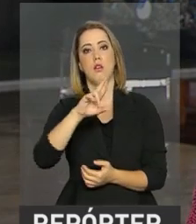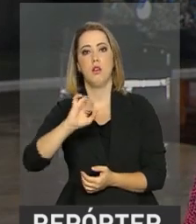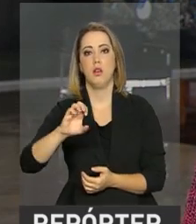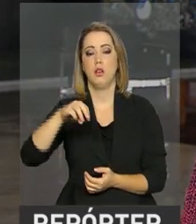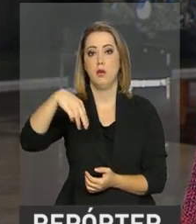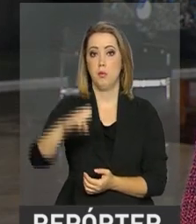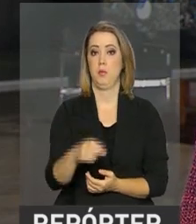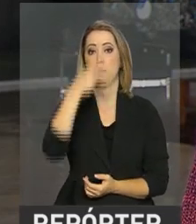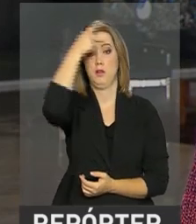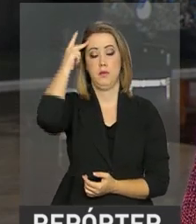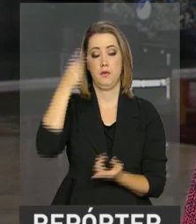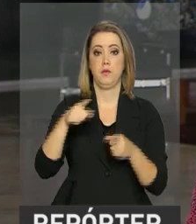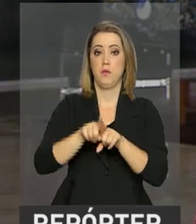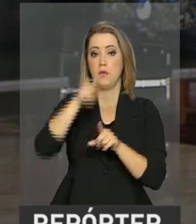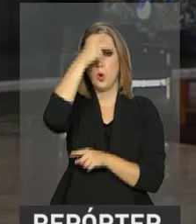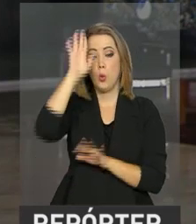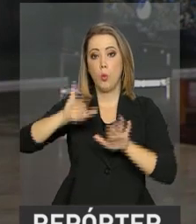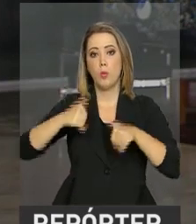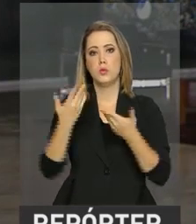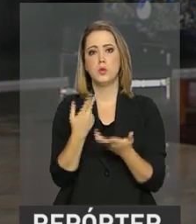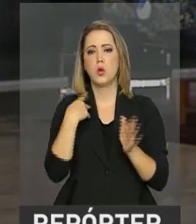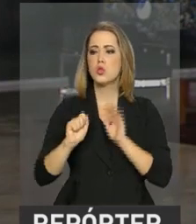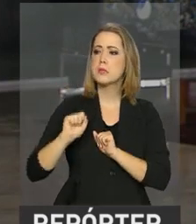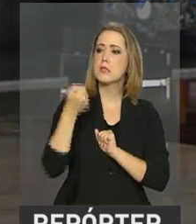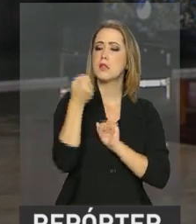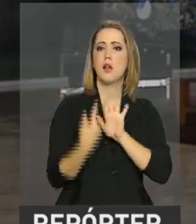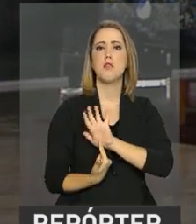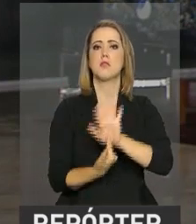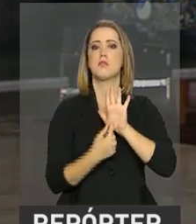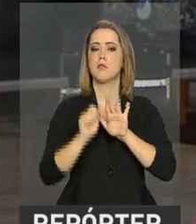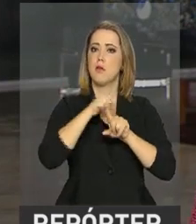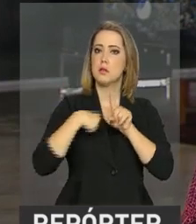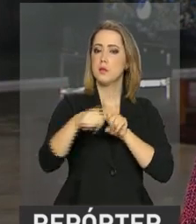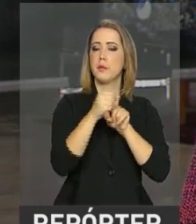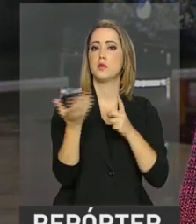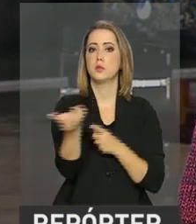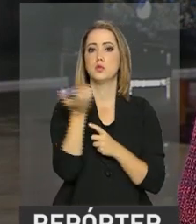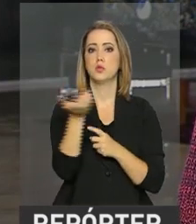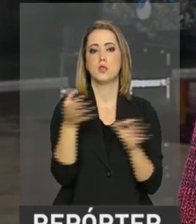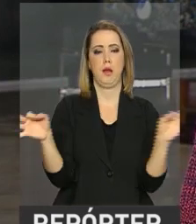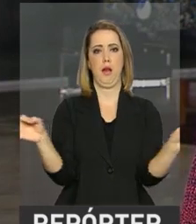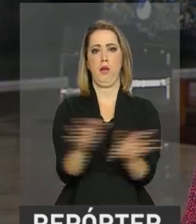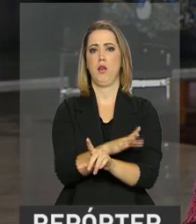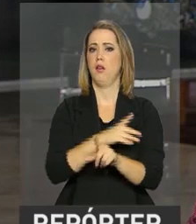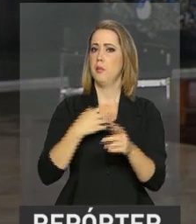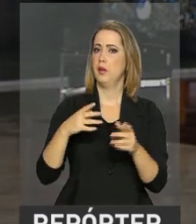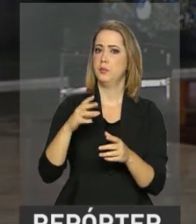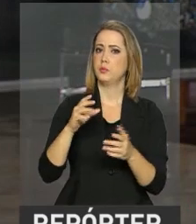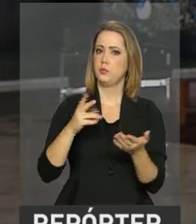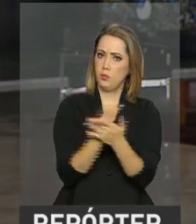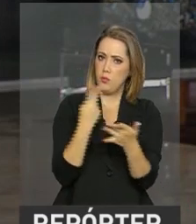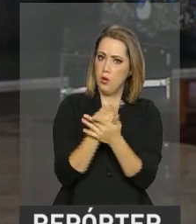sinalizar para a criminalidade para a sociedade de que se pretende combater o crime de forma